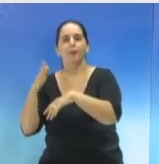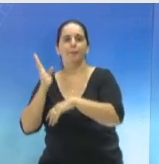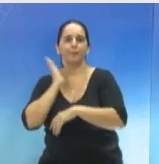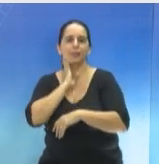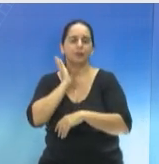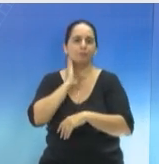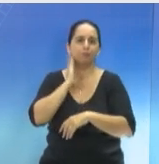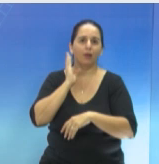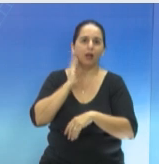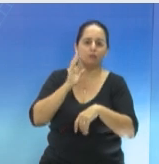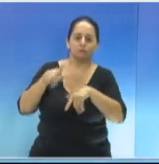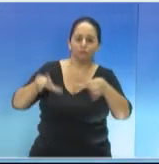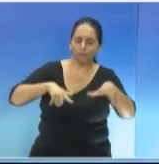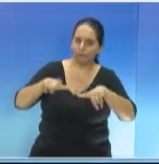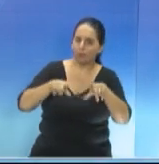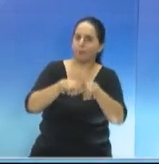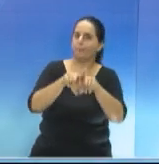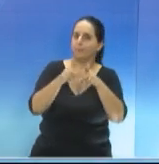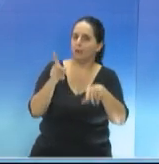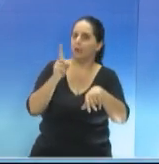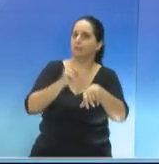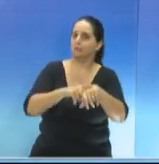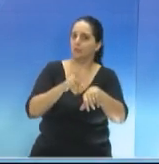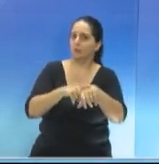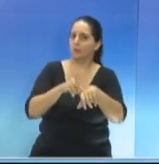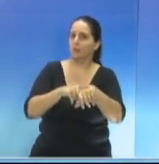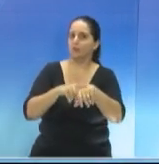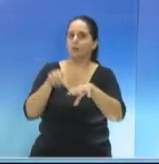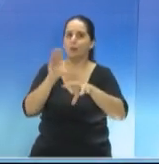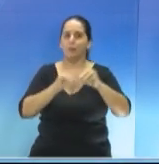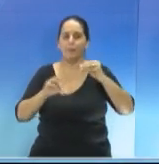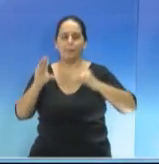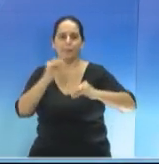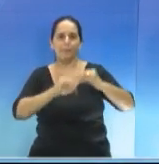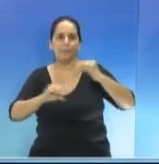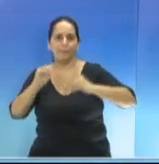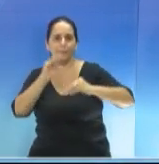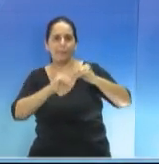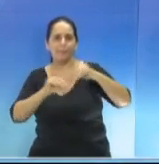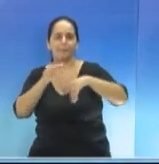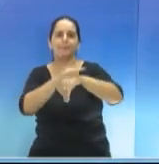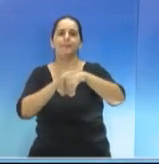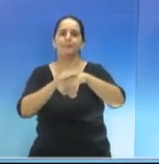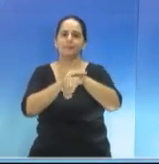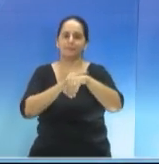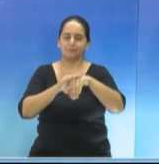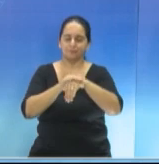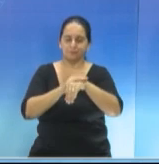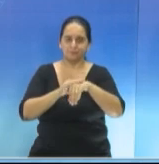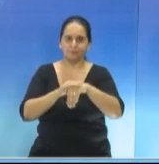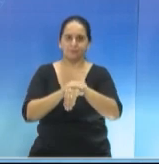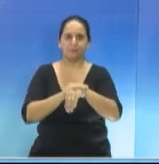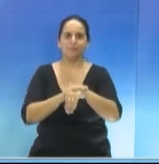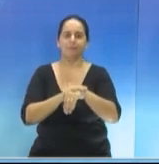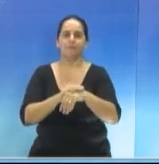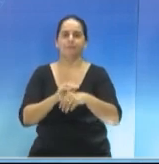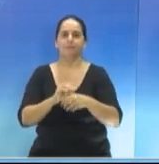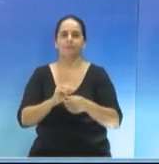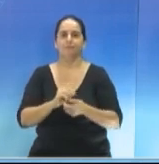ali trabalhando, mas também tinha um momento, né, delas conversarem e